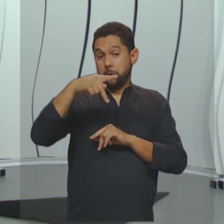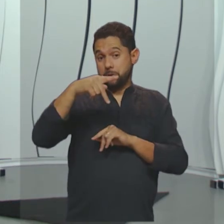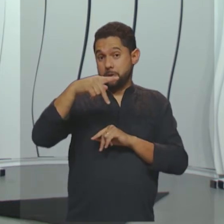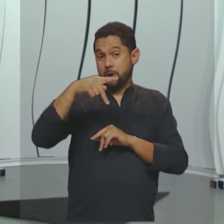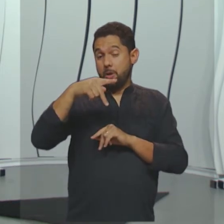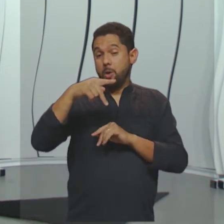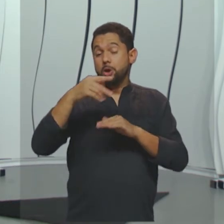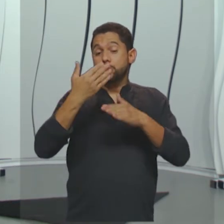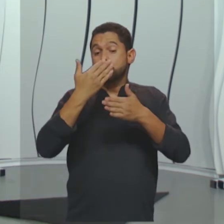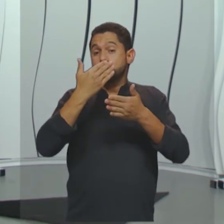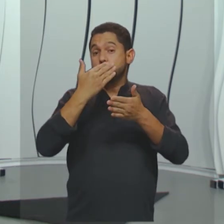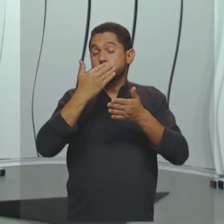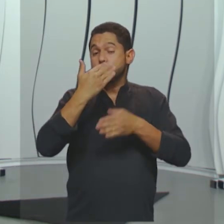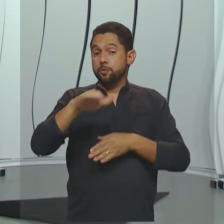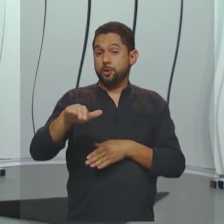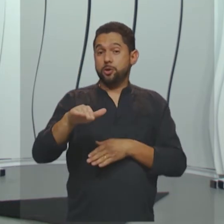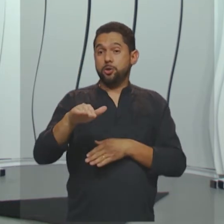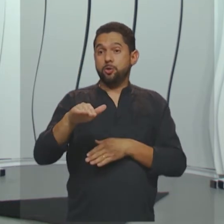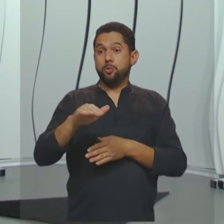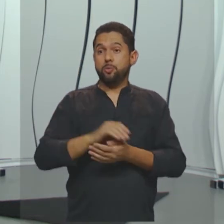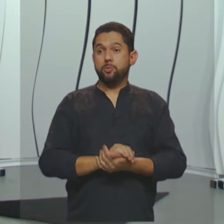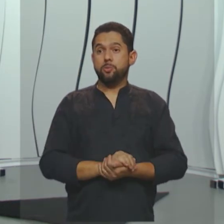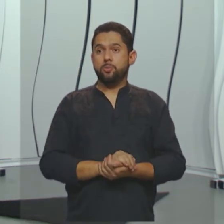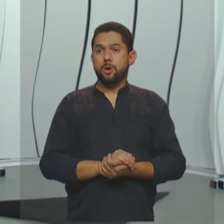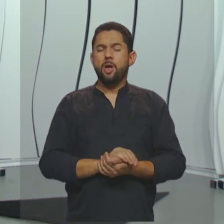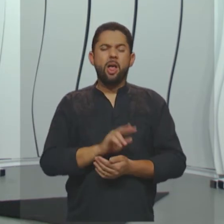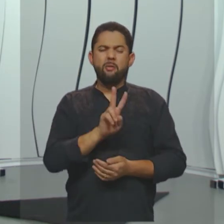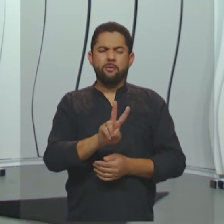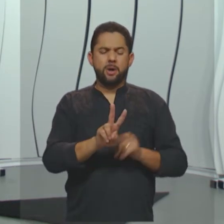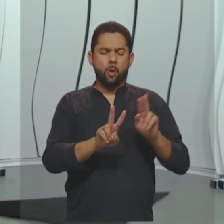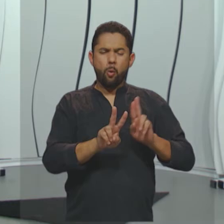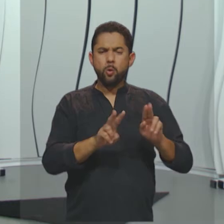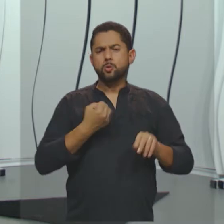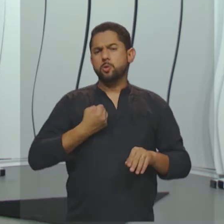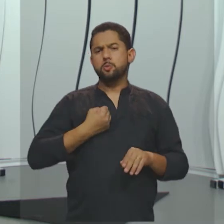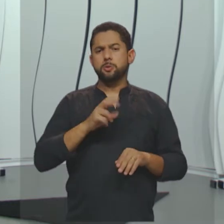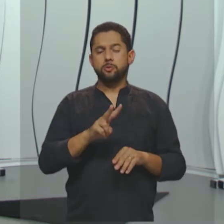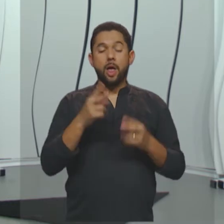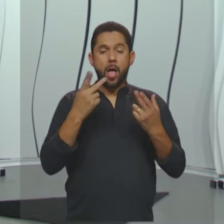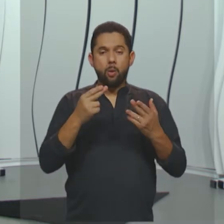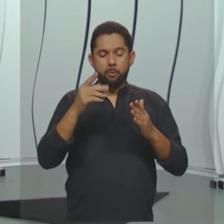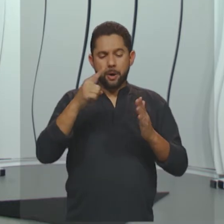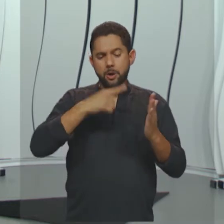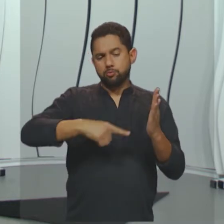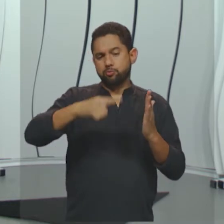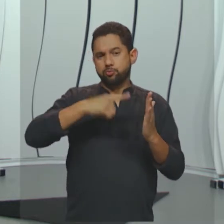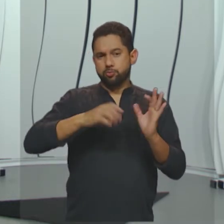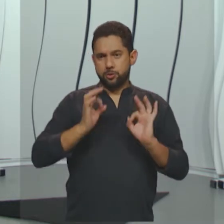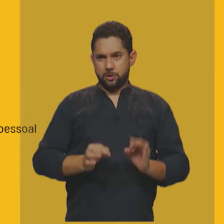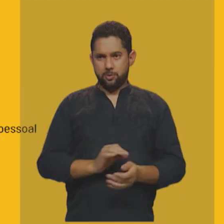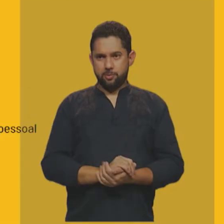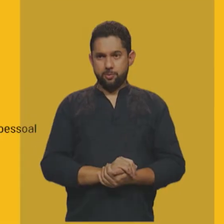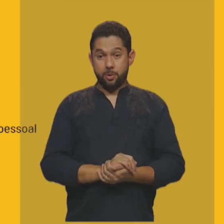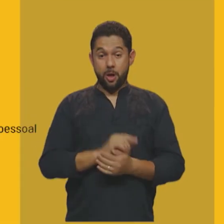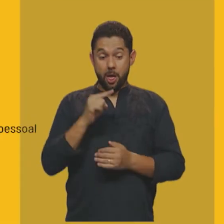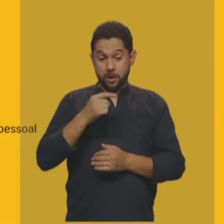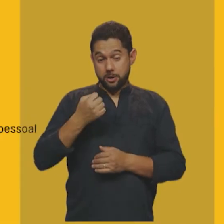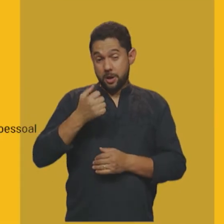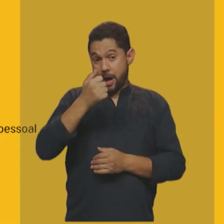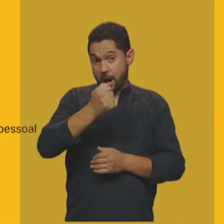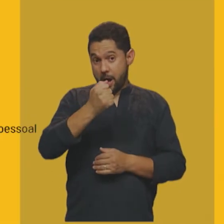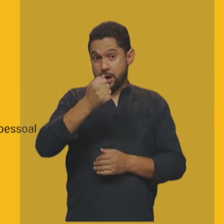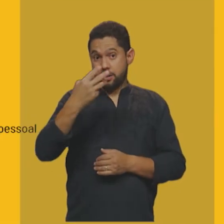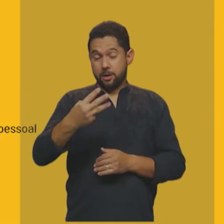Tá? A diferença de potencial é o V, é o mesmo valor para todos os trechos. E o A3 vai me